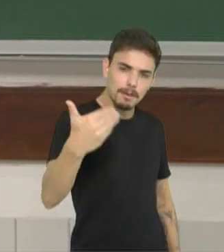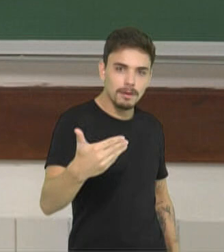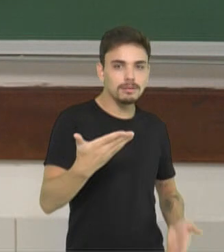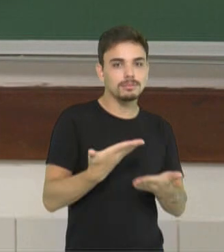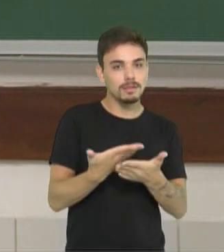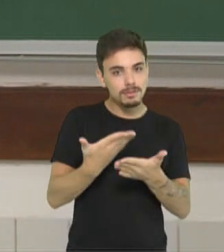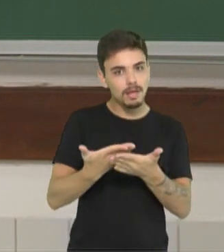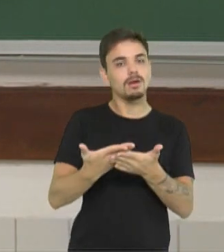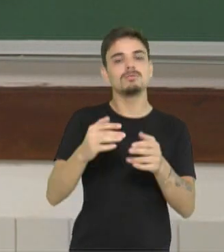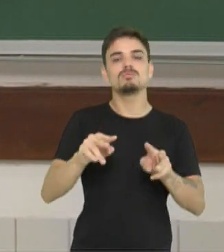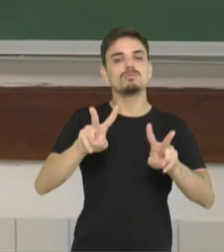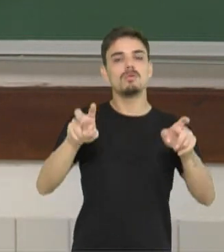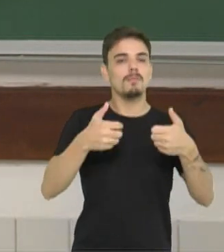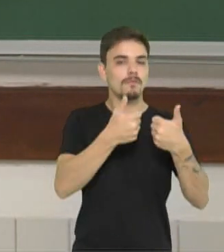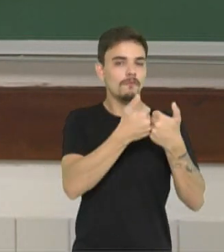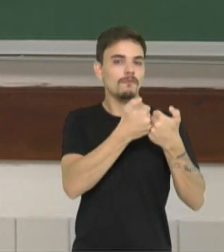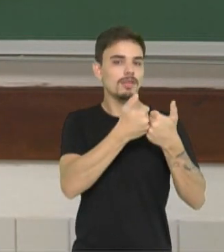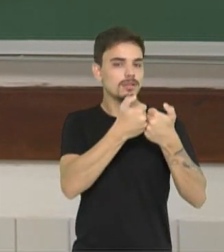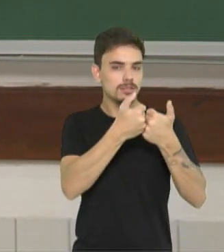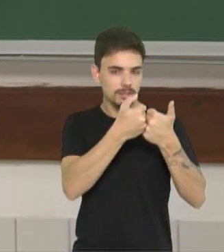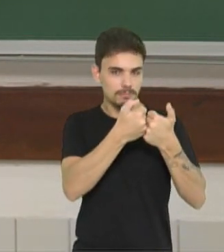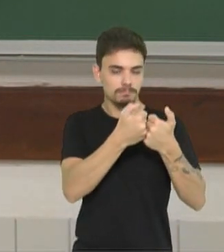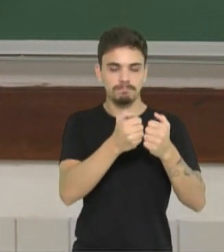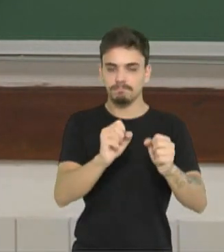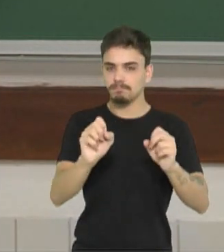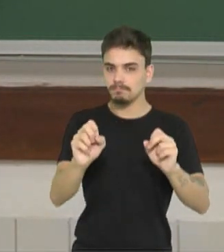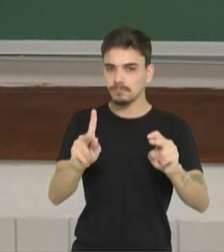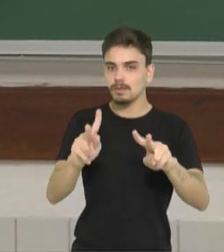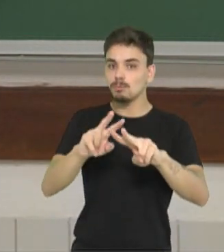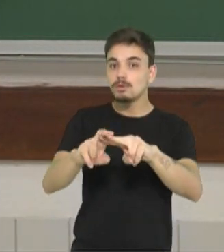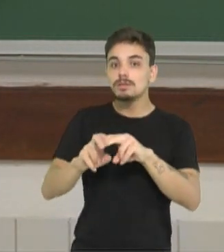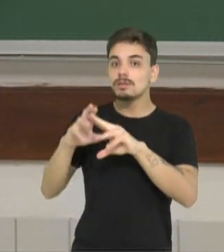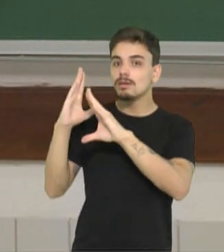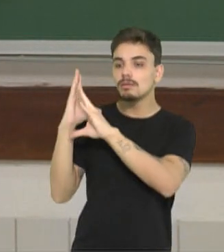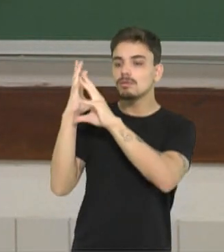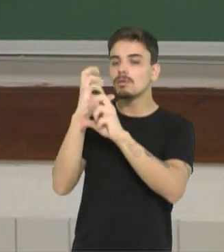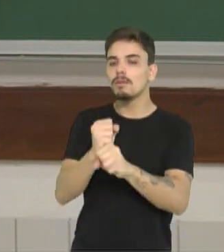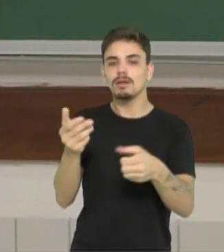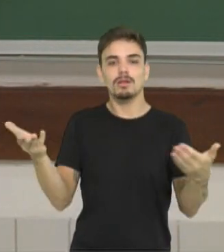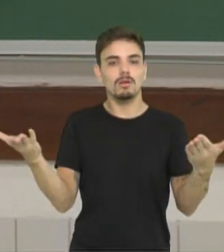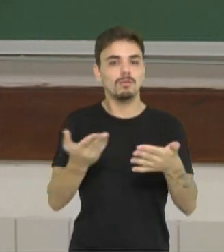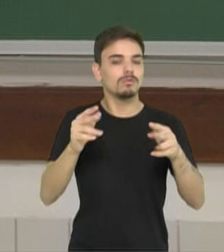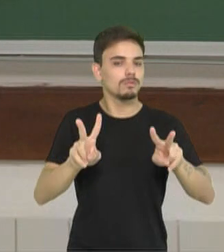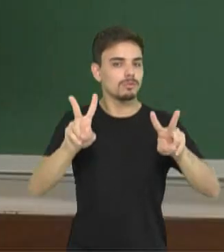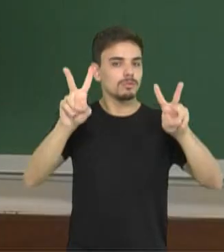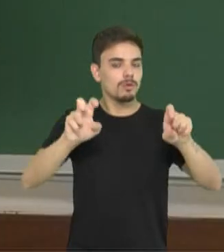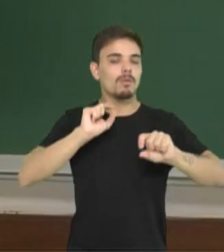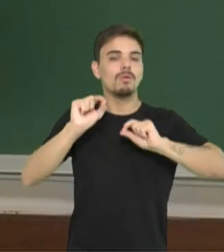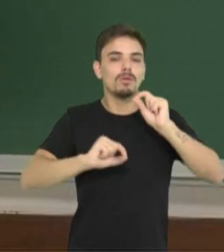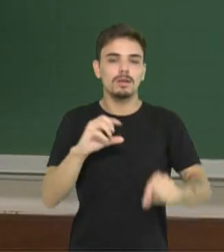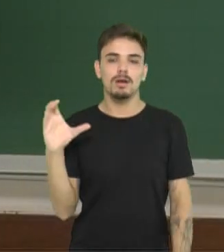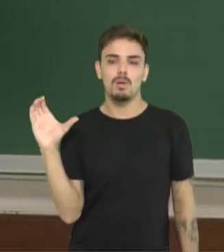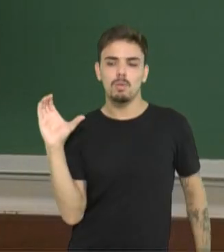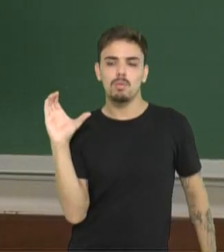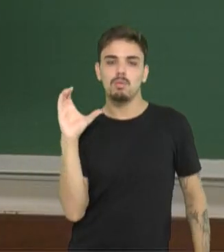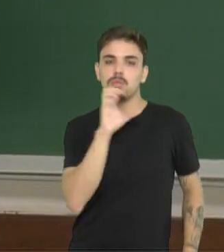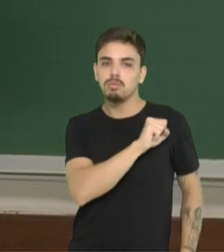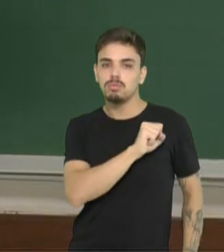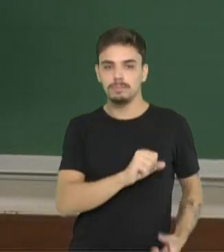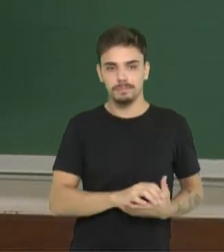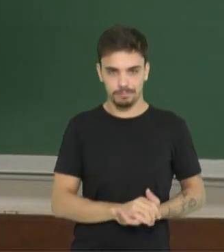aí na parte de física. Então, a retomada de hoje é sobre a aceleração,